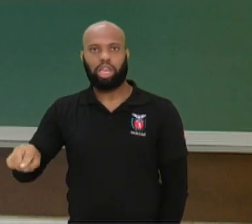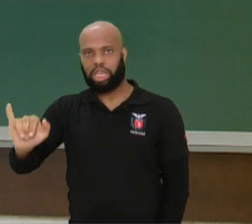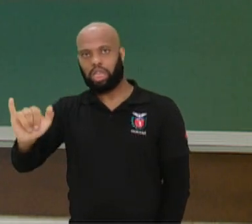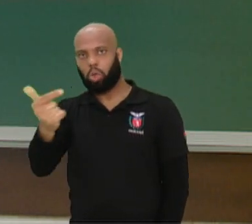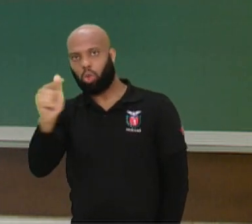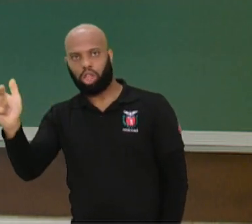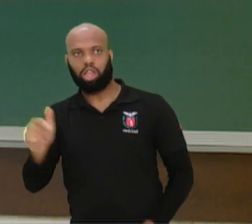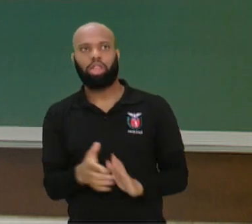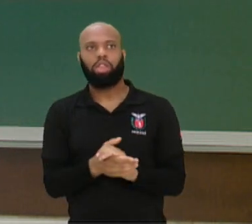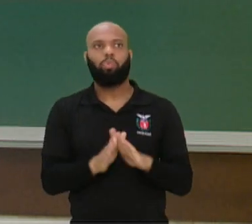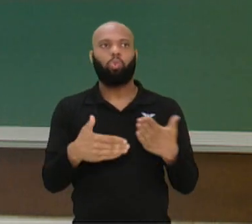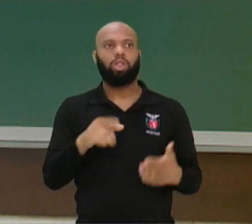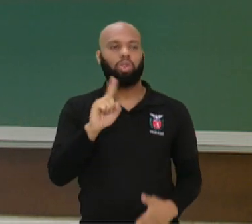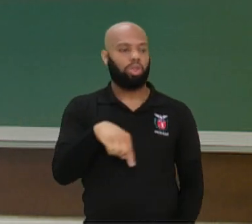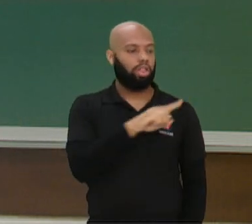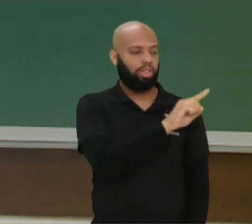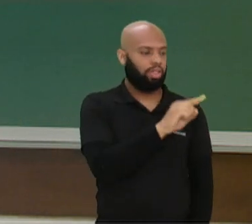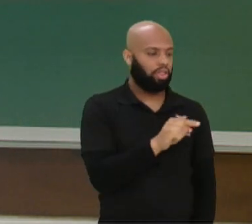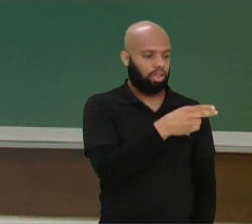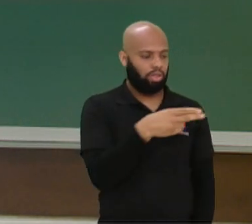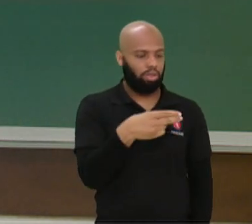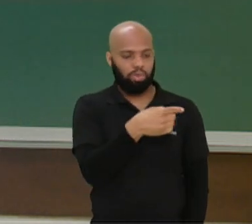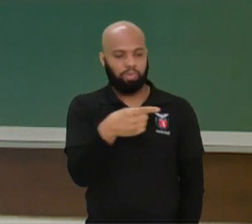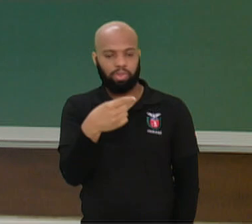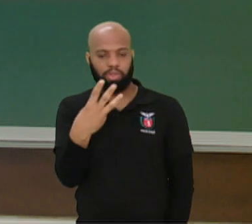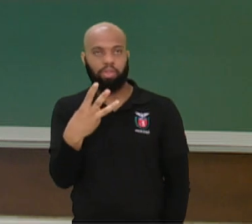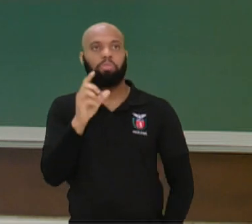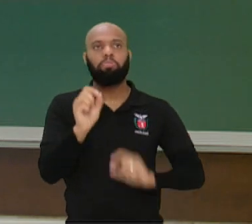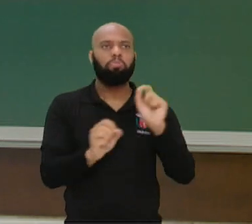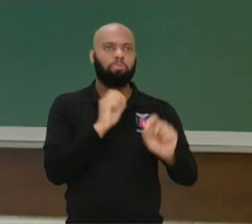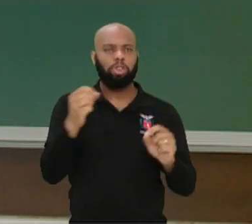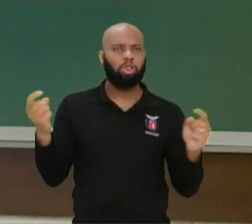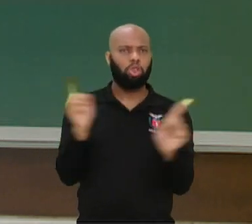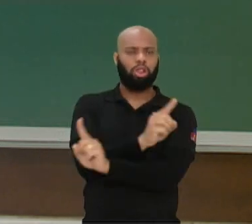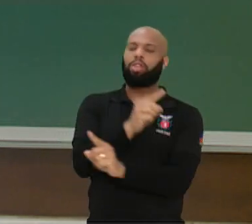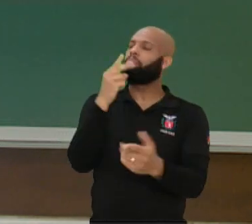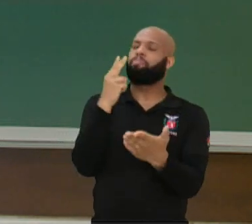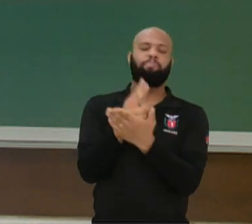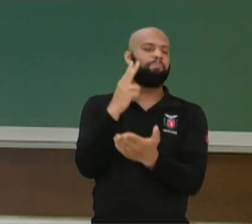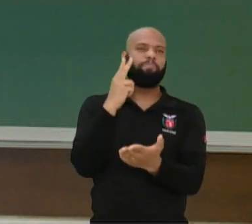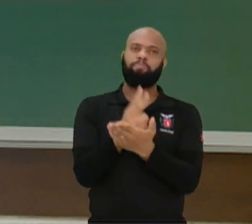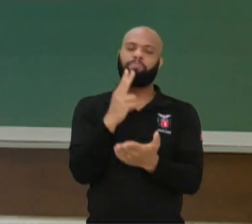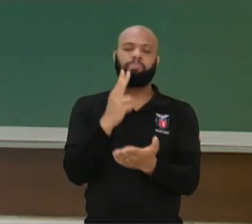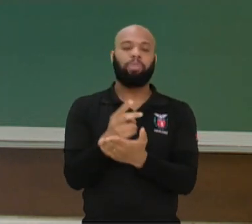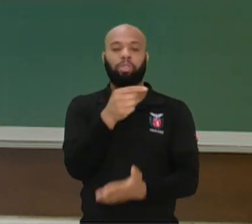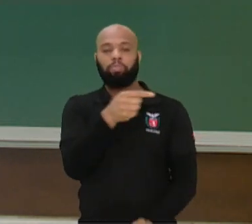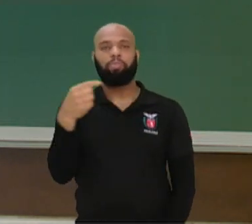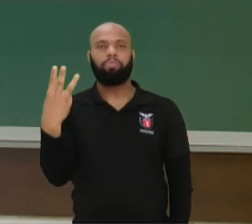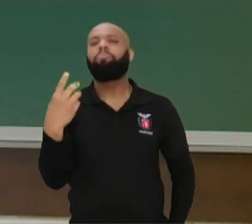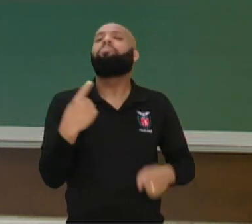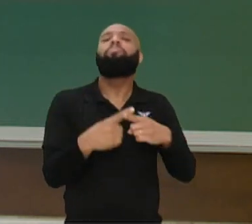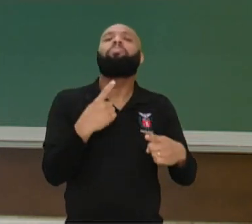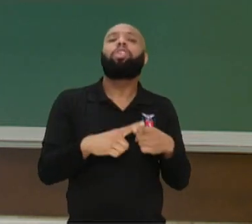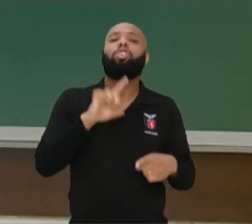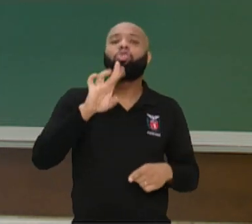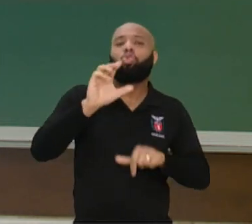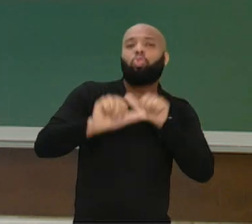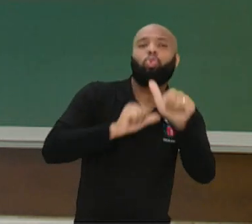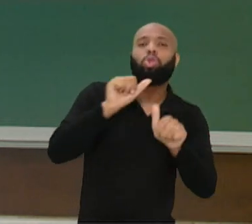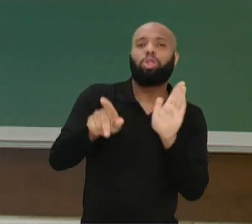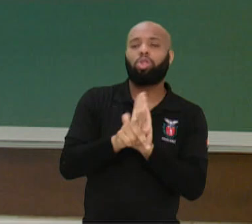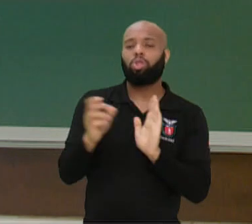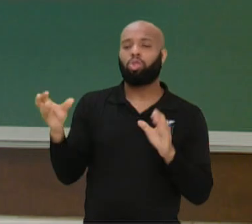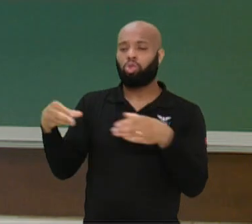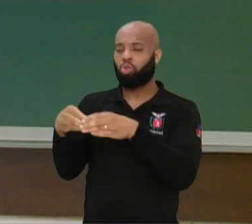Z é igual a menos 3. O seu conjugado continua sendo menos 3. Por quê? Porque ele é